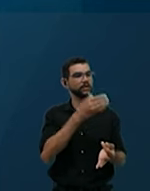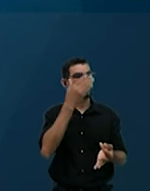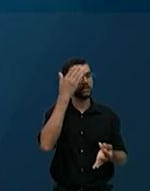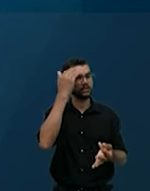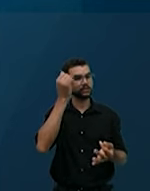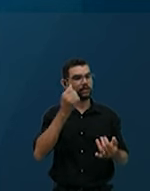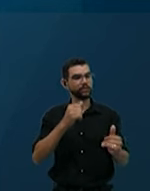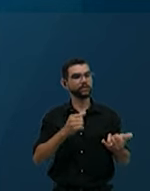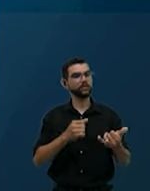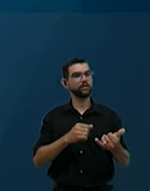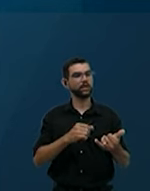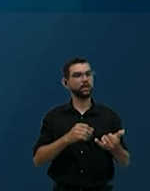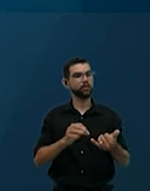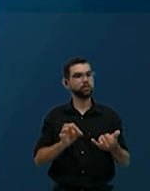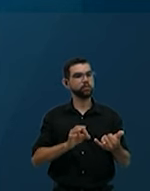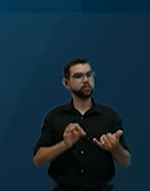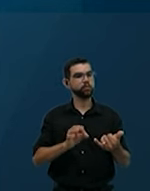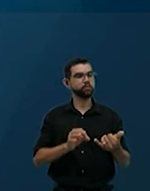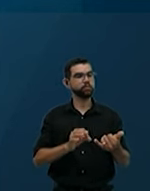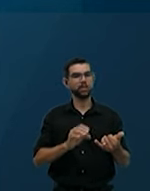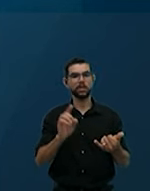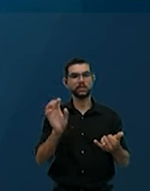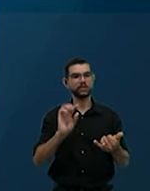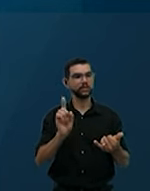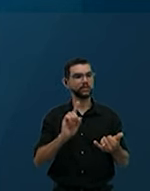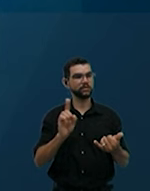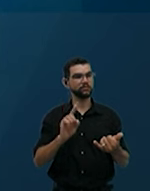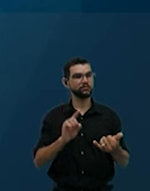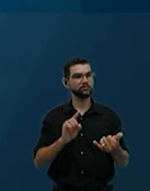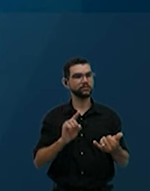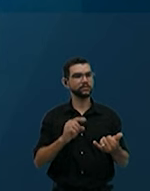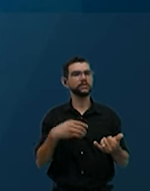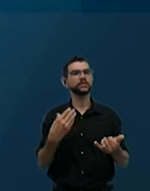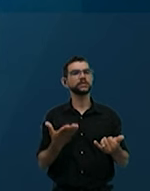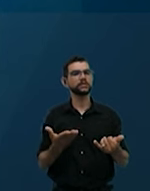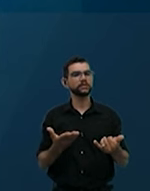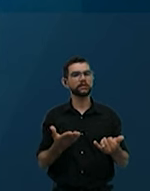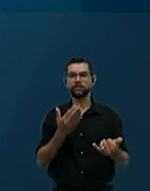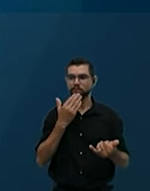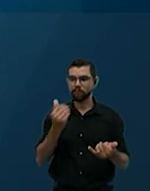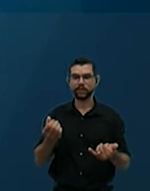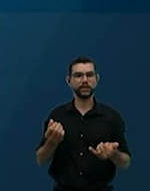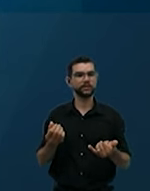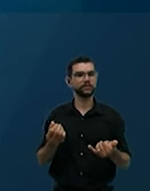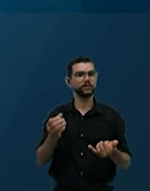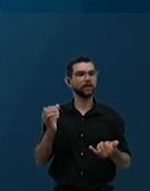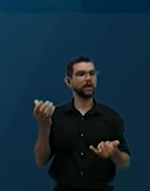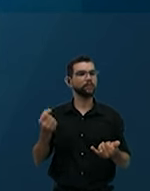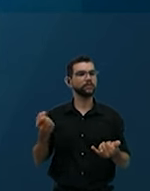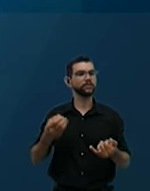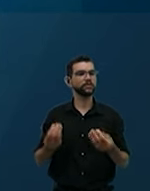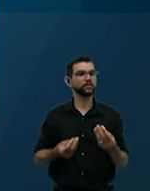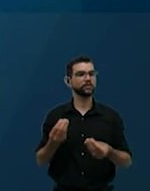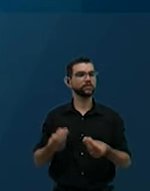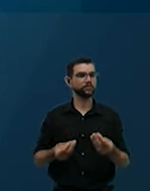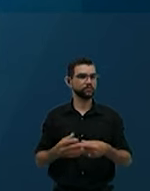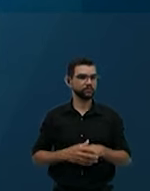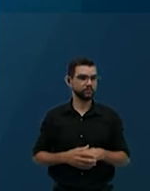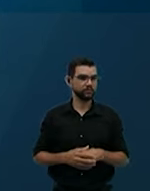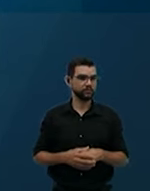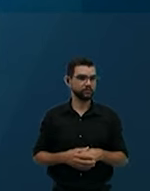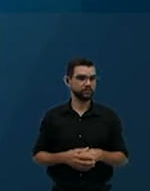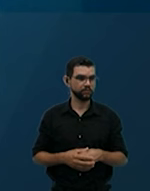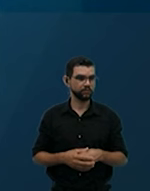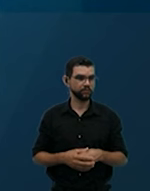sistemas. Uma senhora que juntou 52 vezes a carteira de identidade, porque ela foi clicando e aí